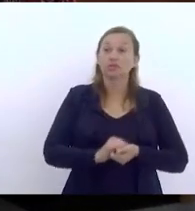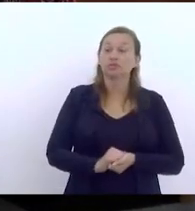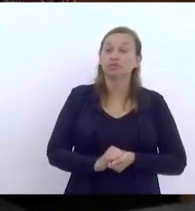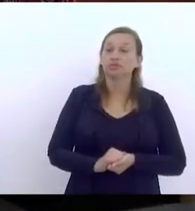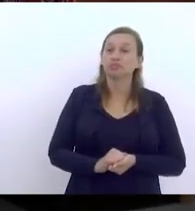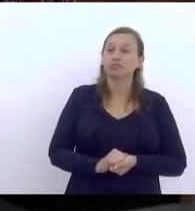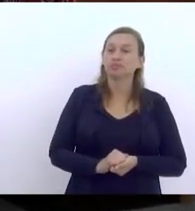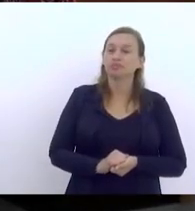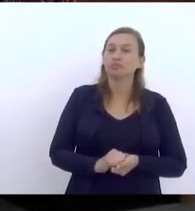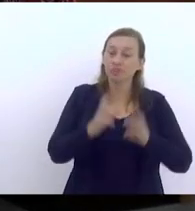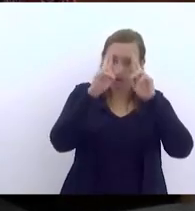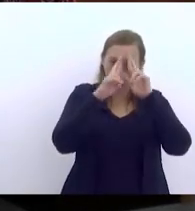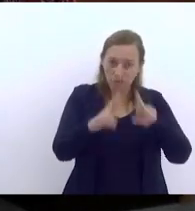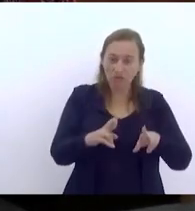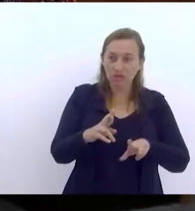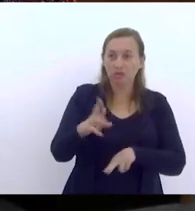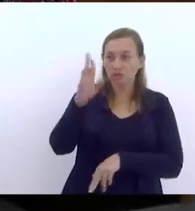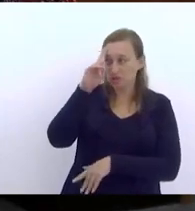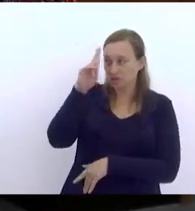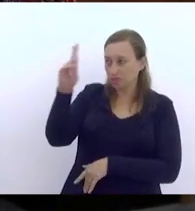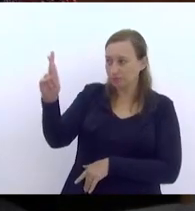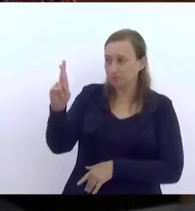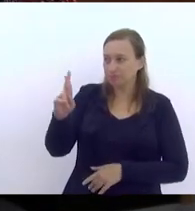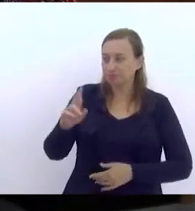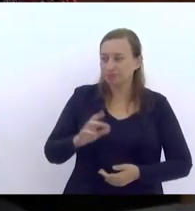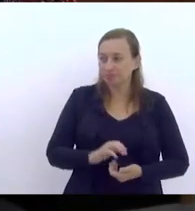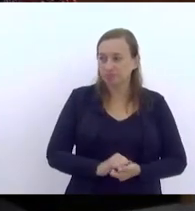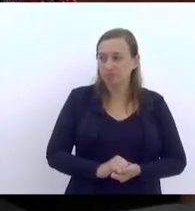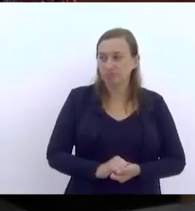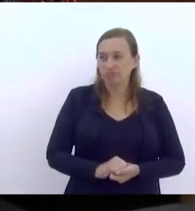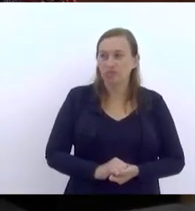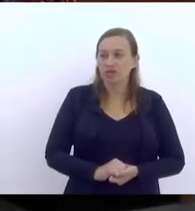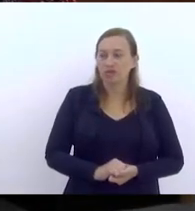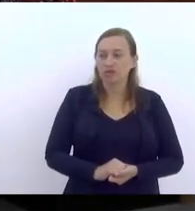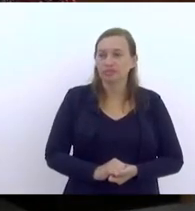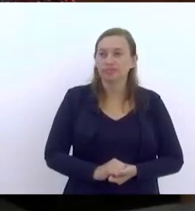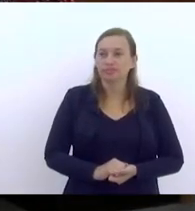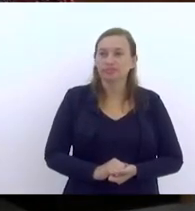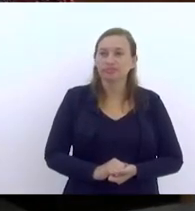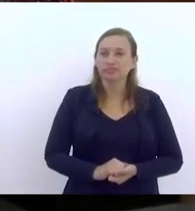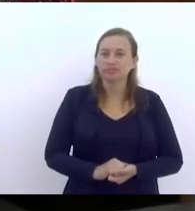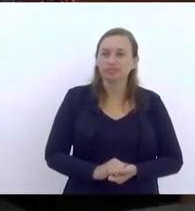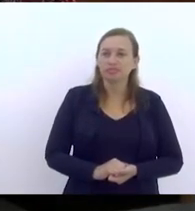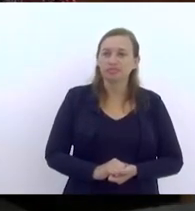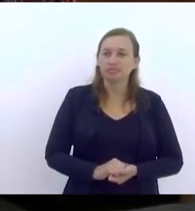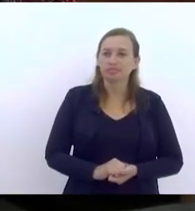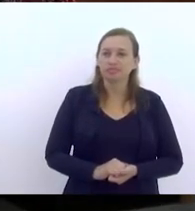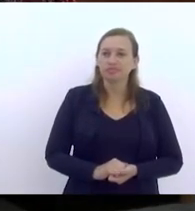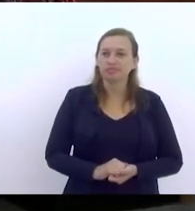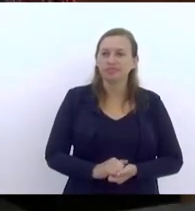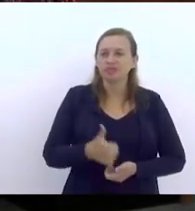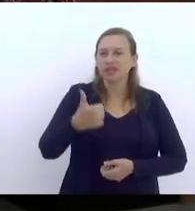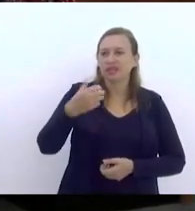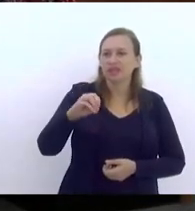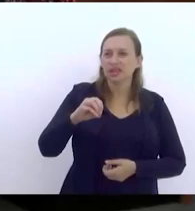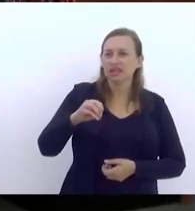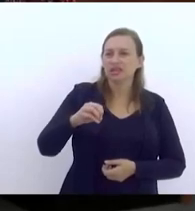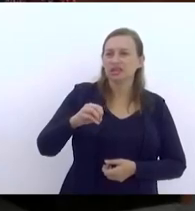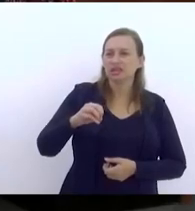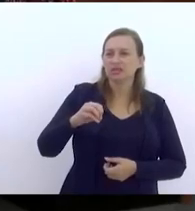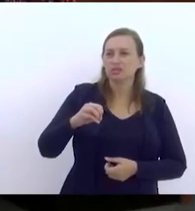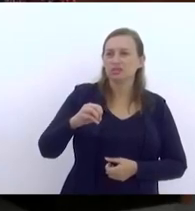ao Senhor, que é o detentor de mais de... Está no 10º mandato nessa